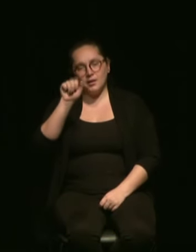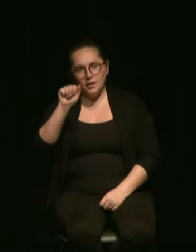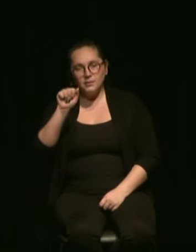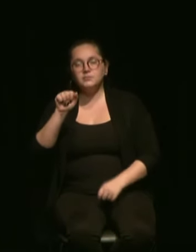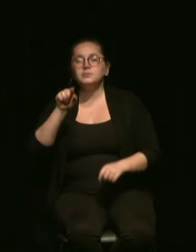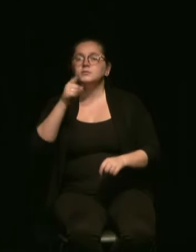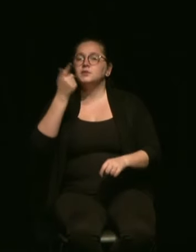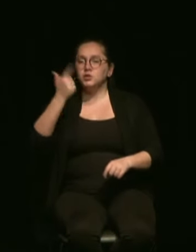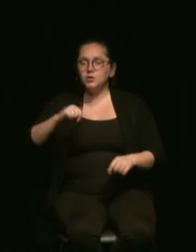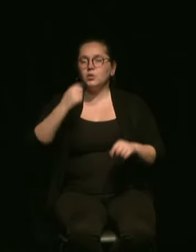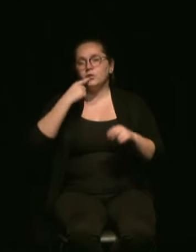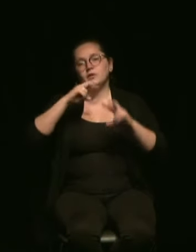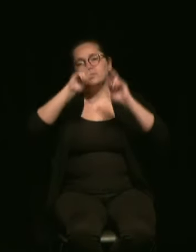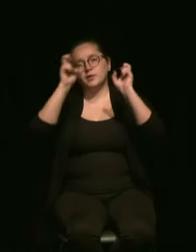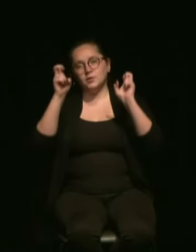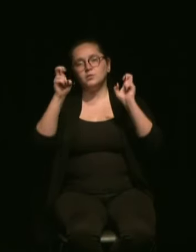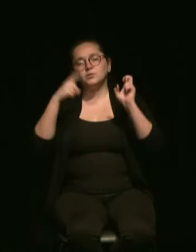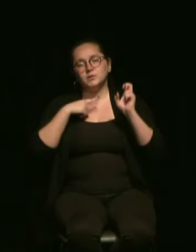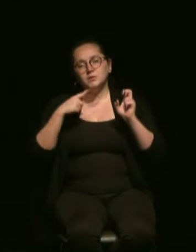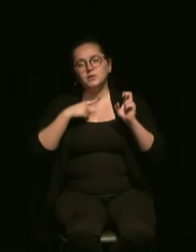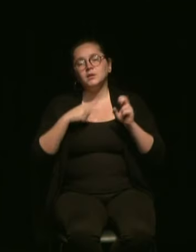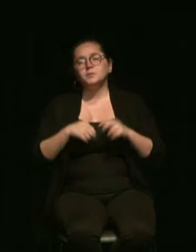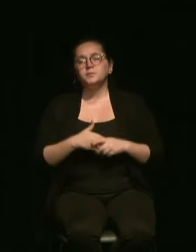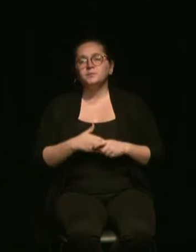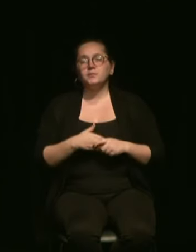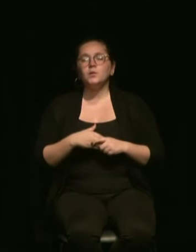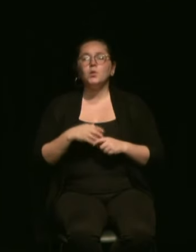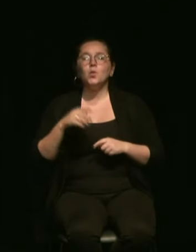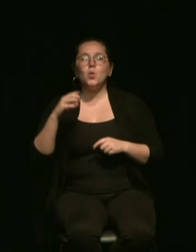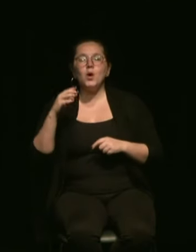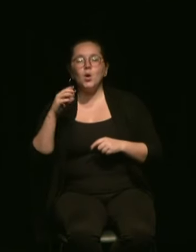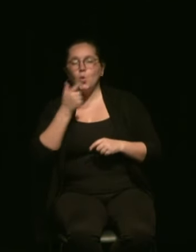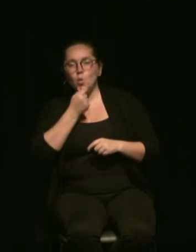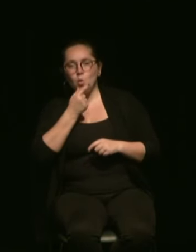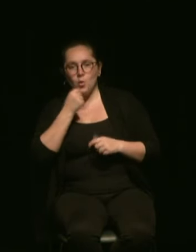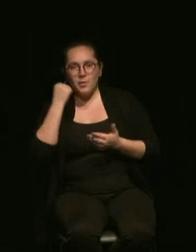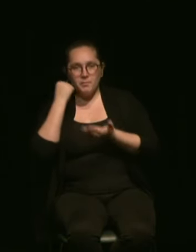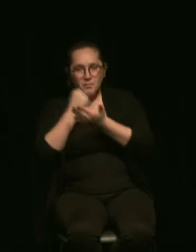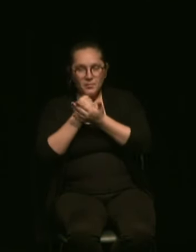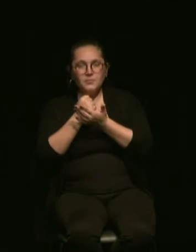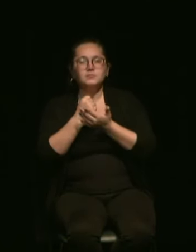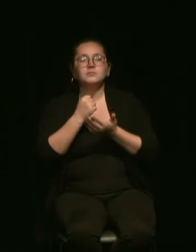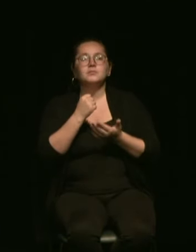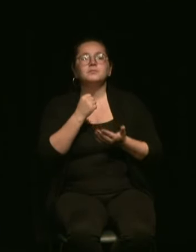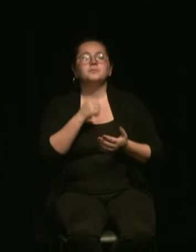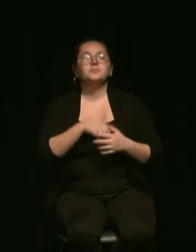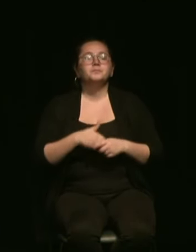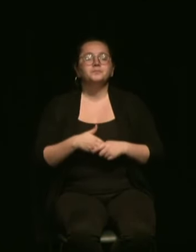tema e ao cenário, aos personagens do Cabra Marcado para Morrer, já 30 anos depois.